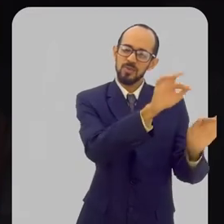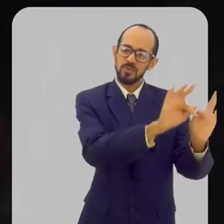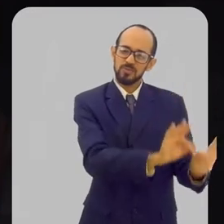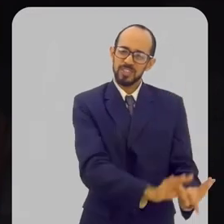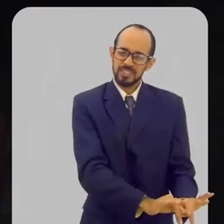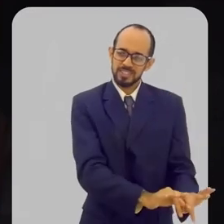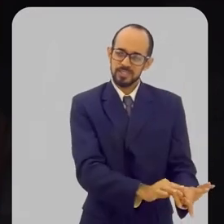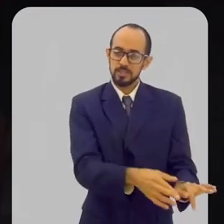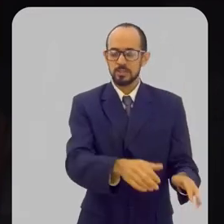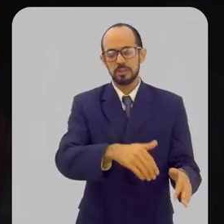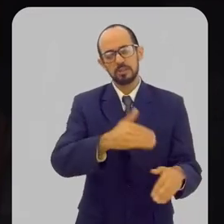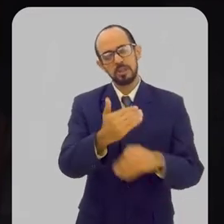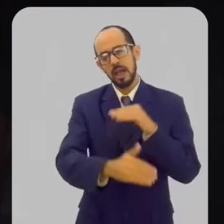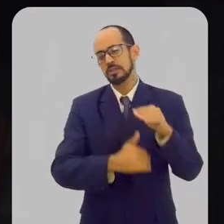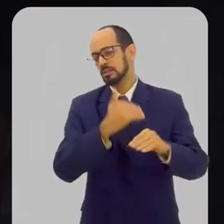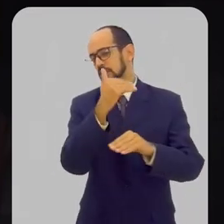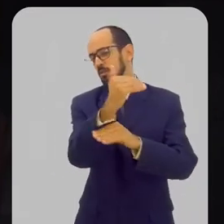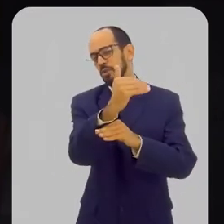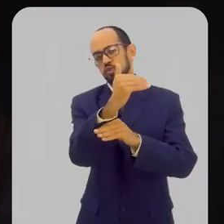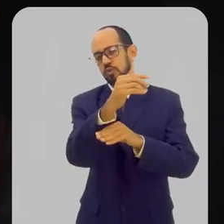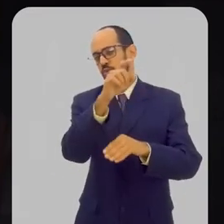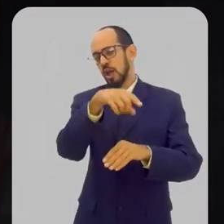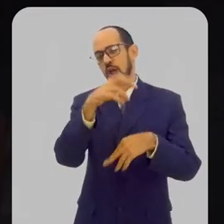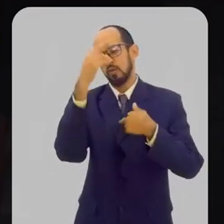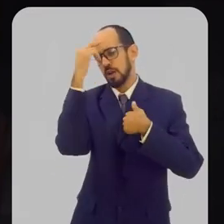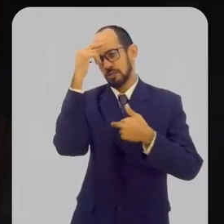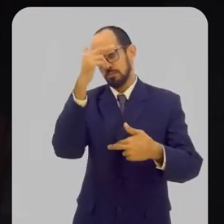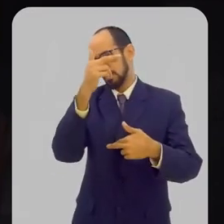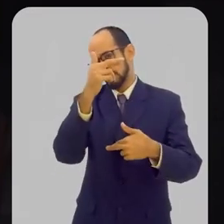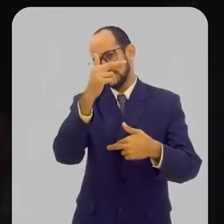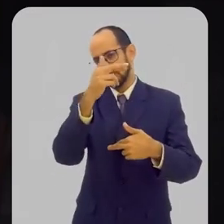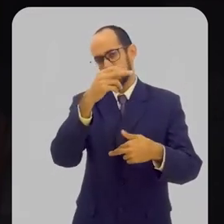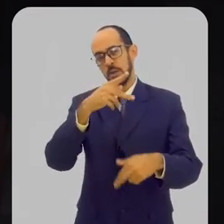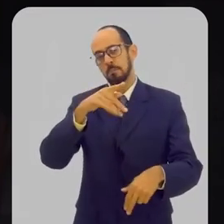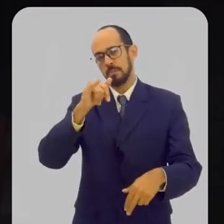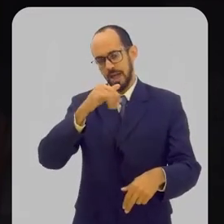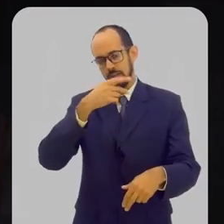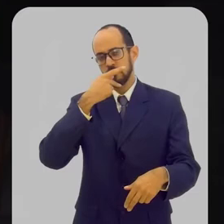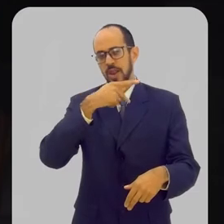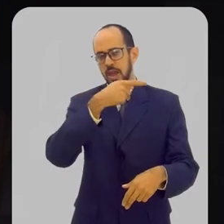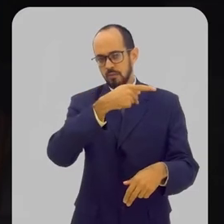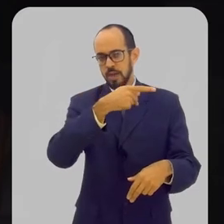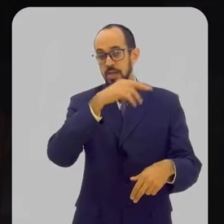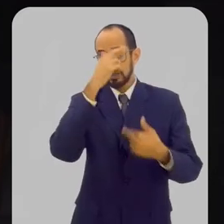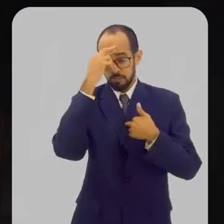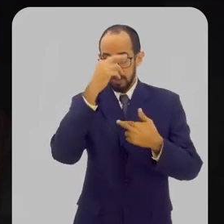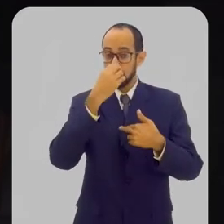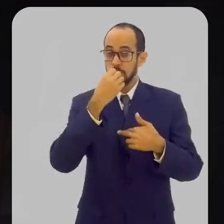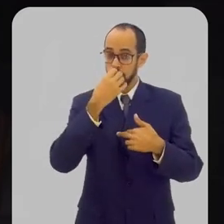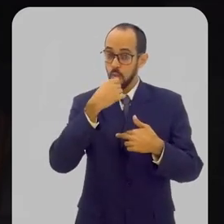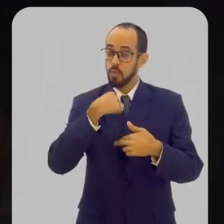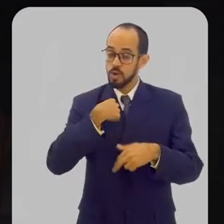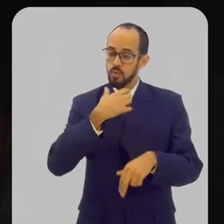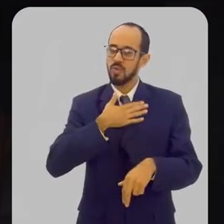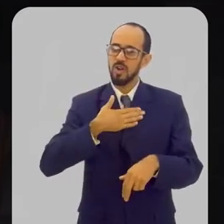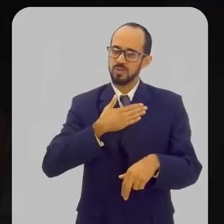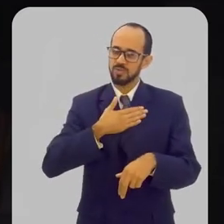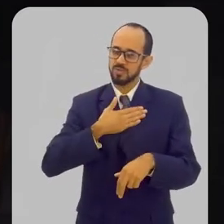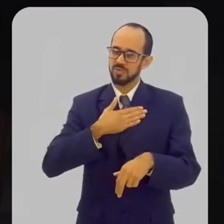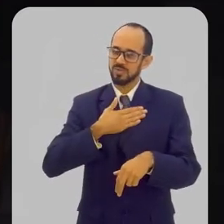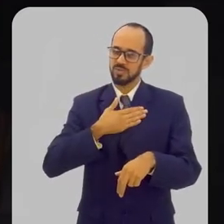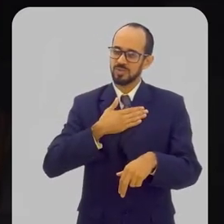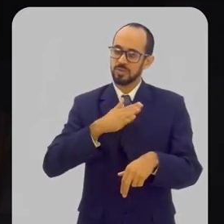o respeito, né, gente? Eu cresci ouvindo meu pai dizer respeito é bom e eu gosto. Então é